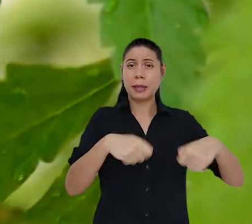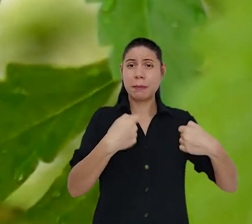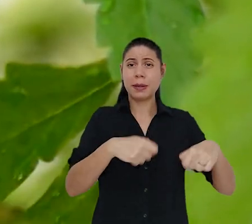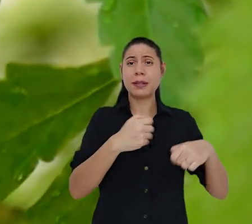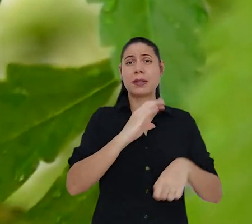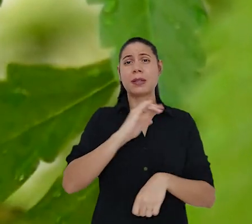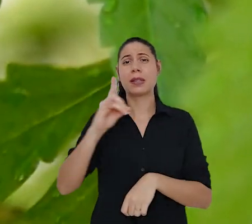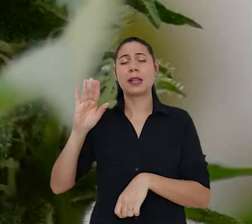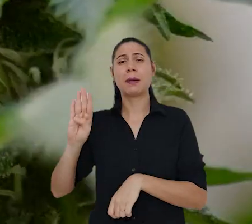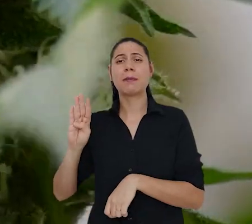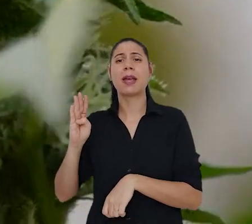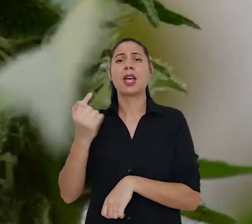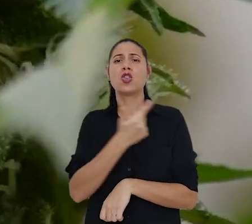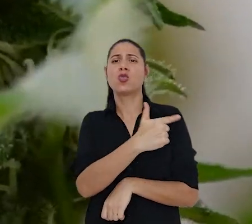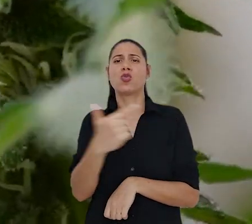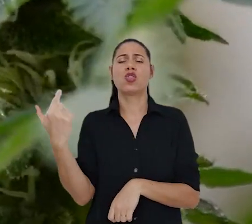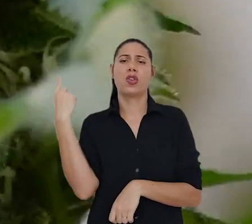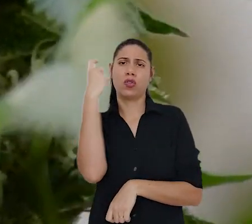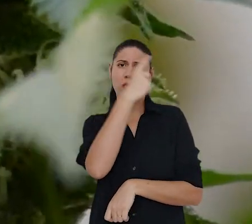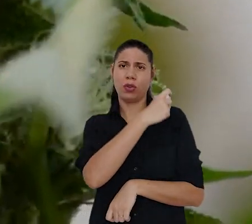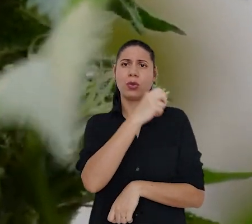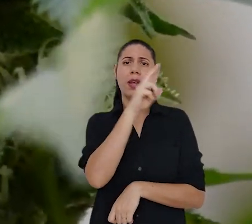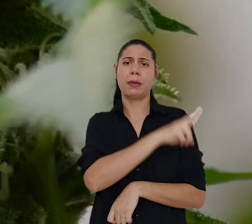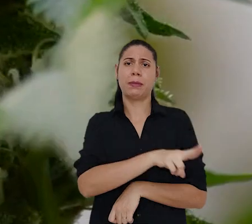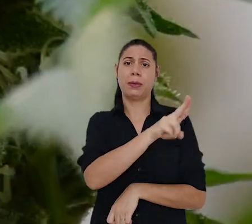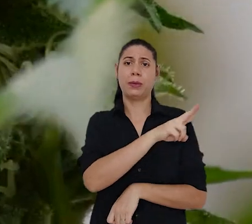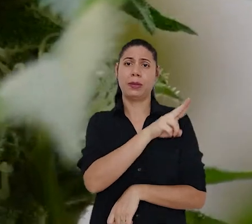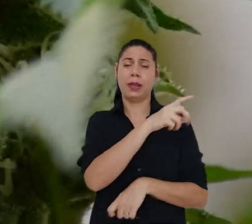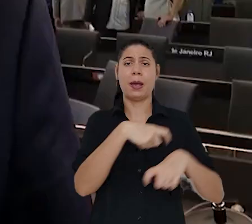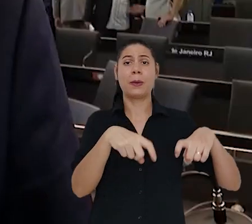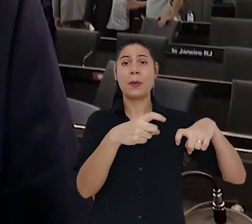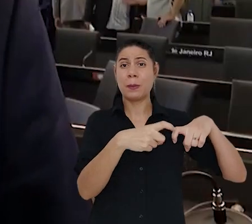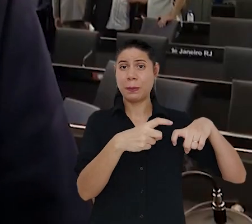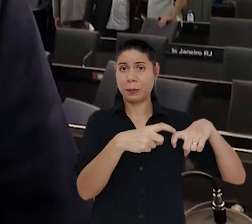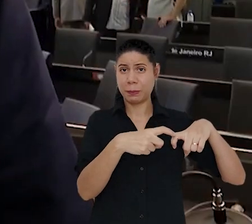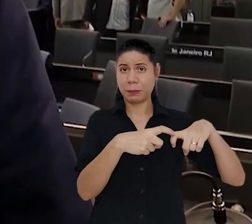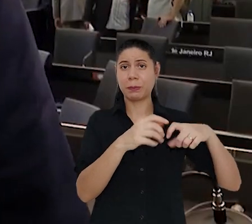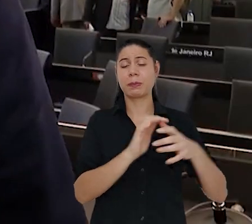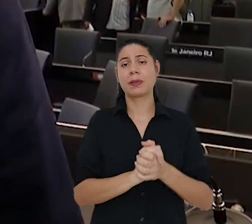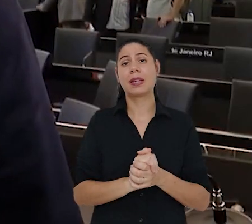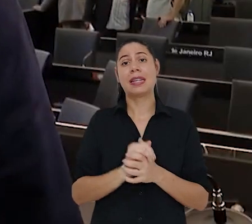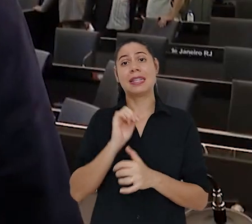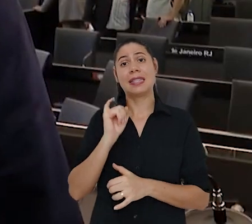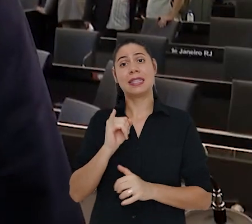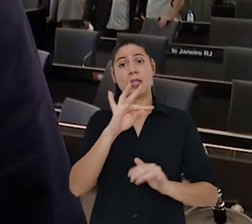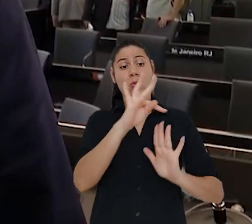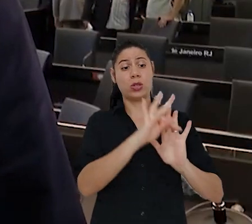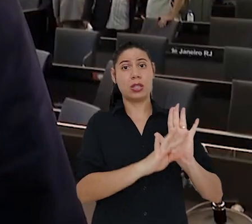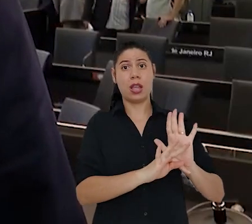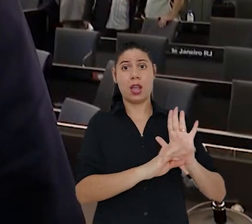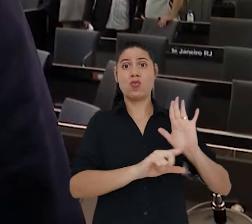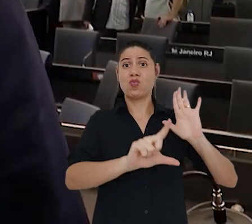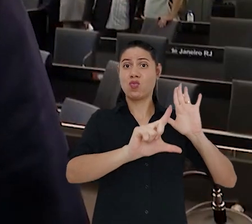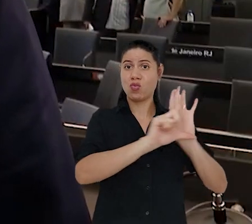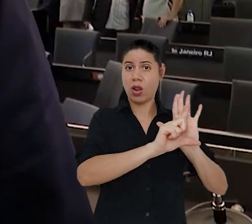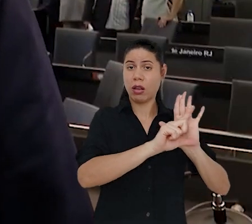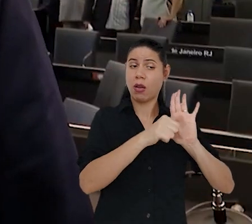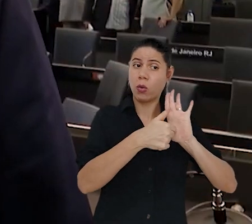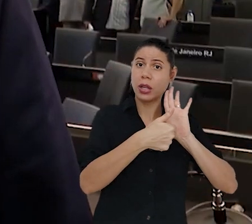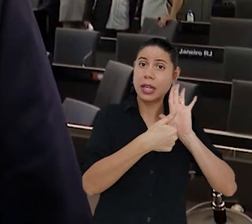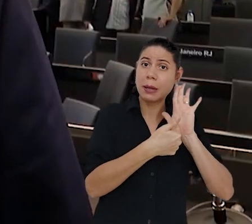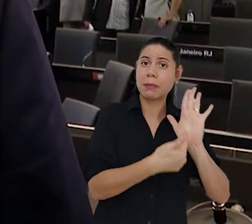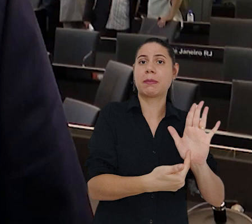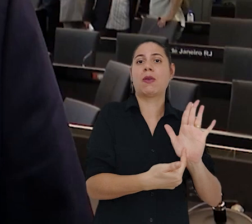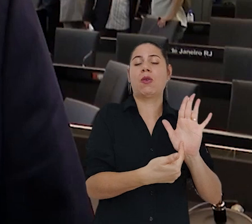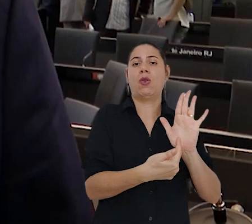canabidiol não encontrem dificuldade para o uso medicinal da planta. Se nós tivermos um texto legal no Brasil que discipline